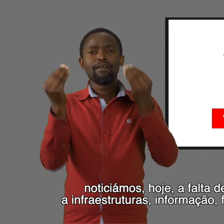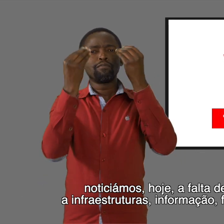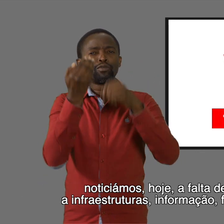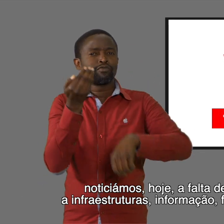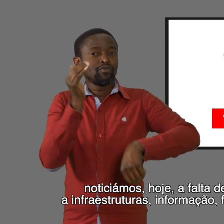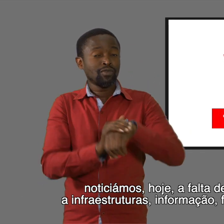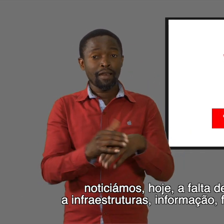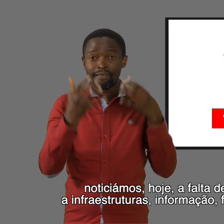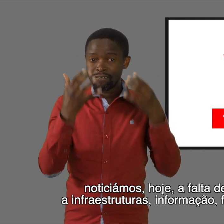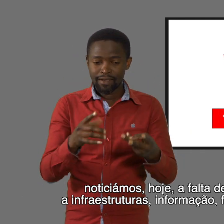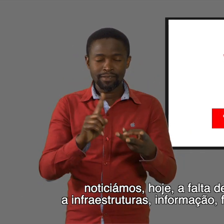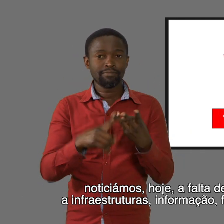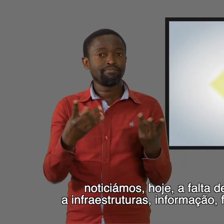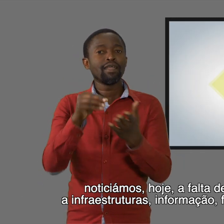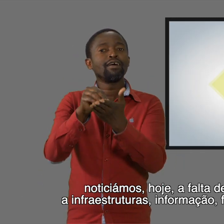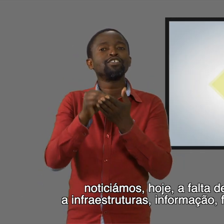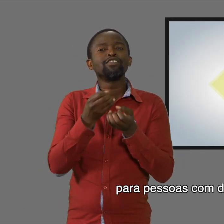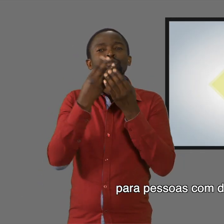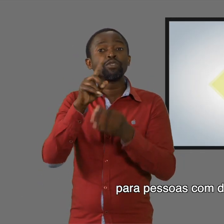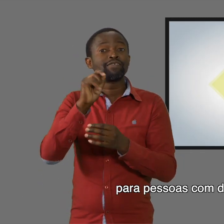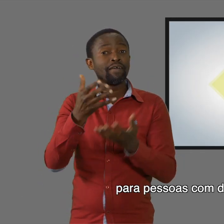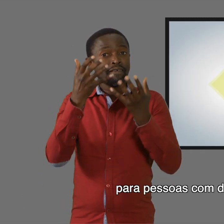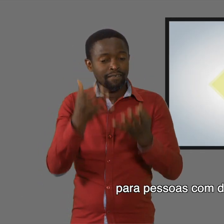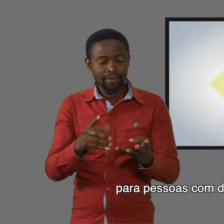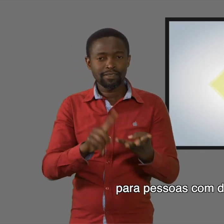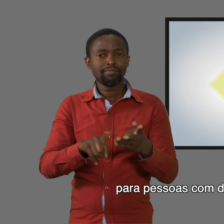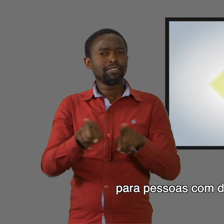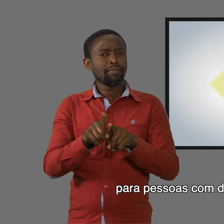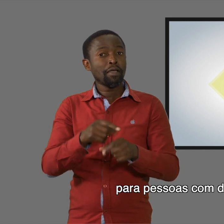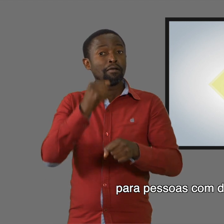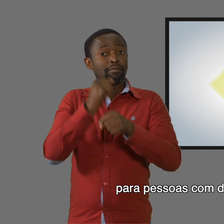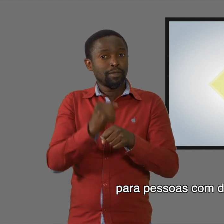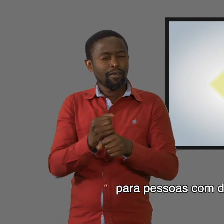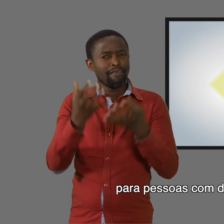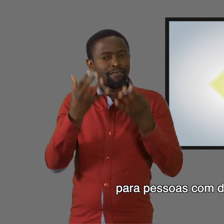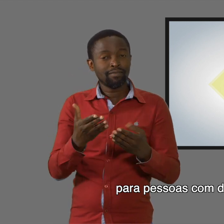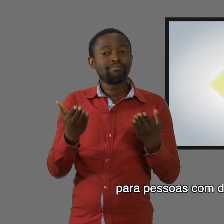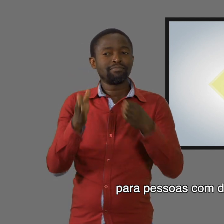informação, formação e emprego para pessoas com deficiência.